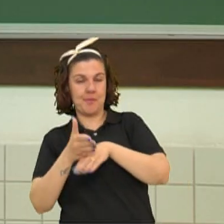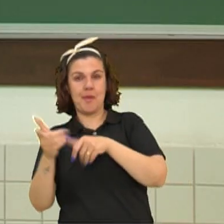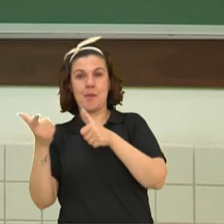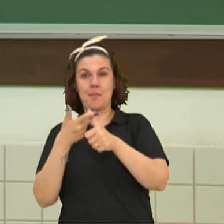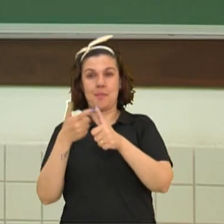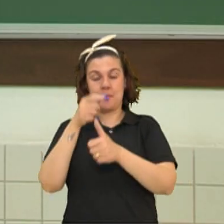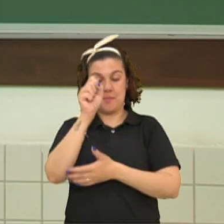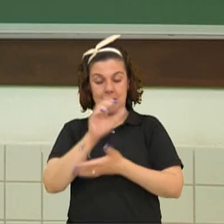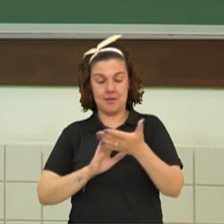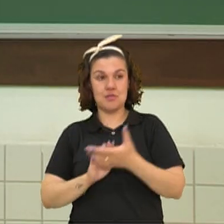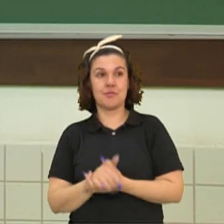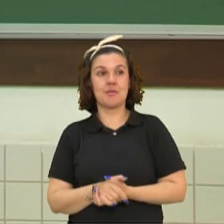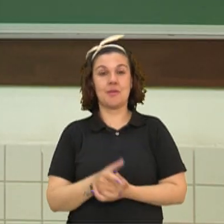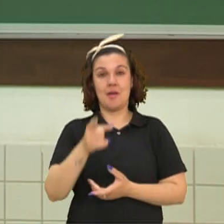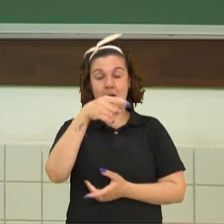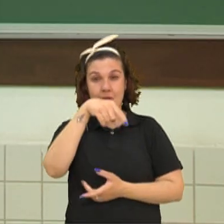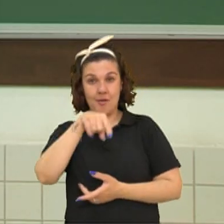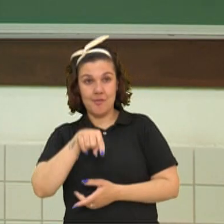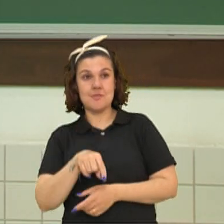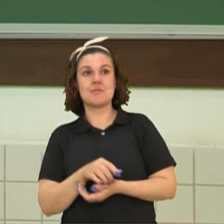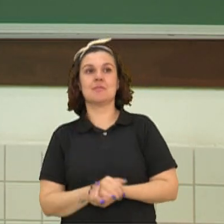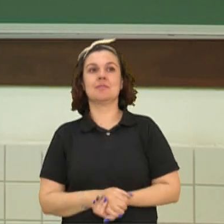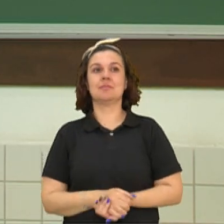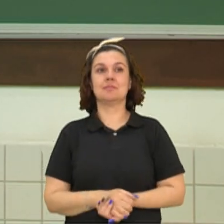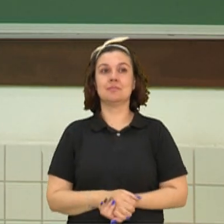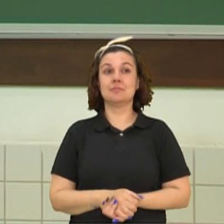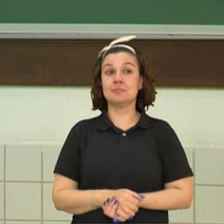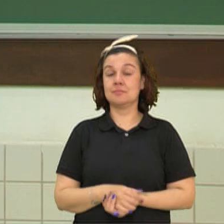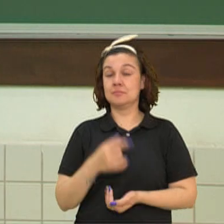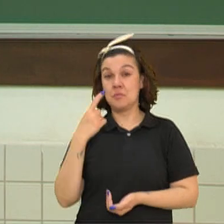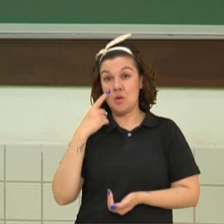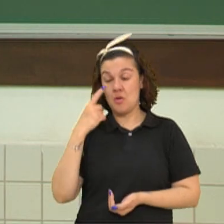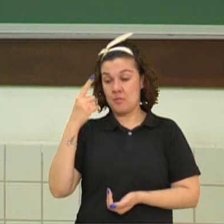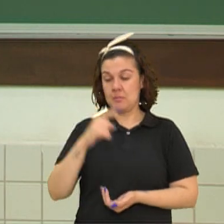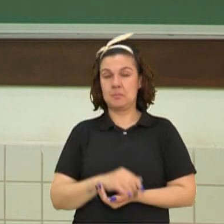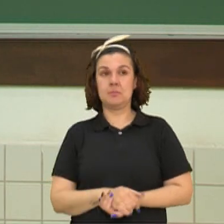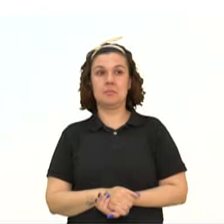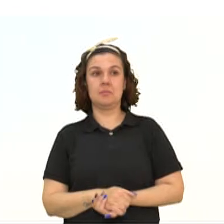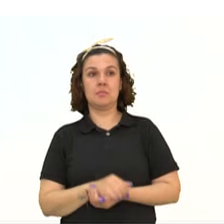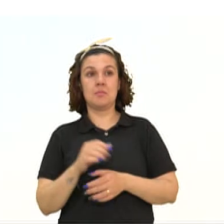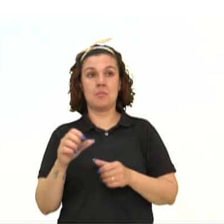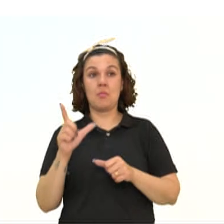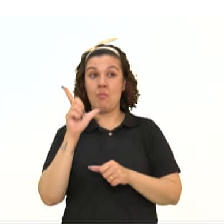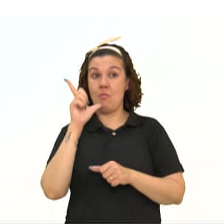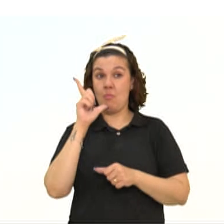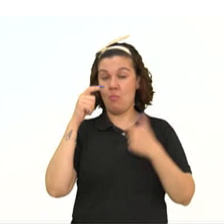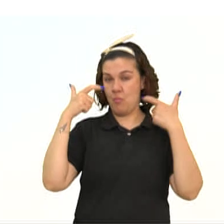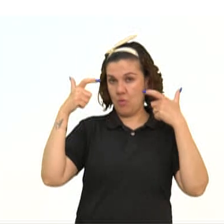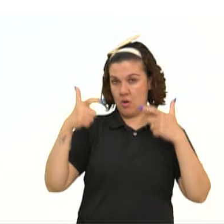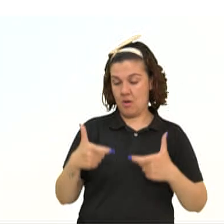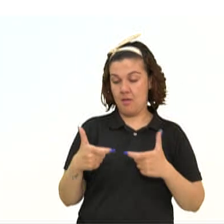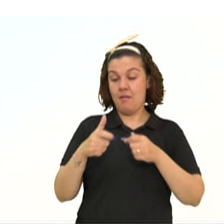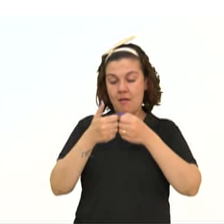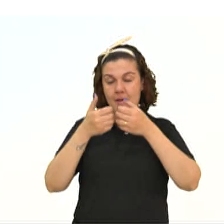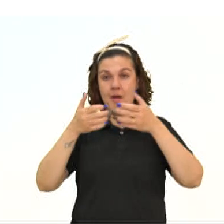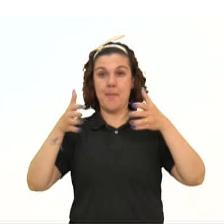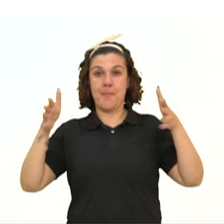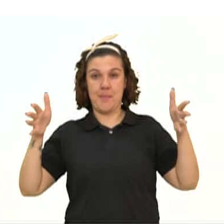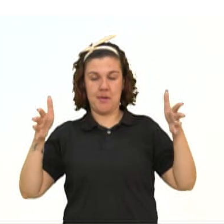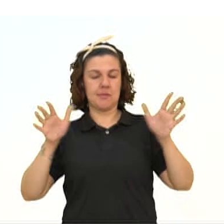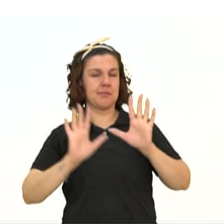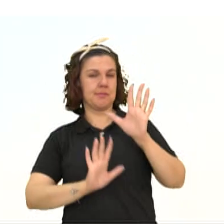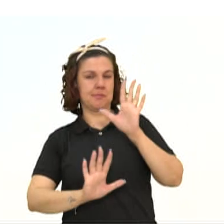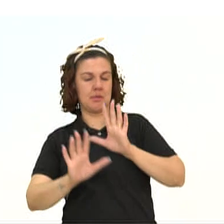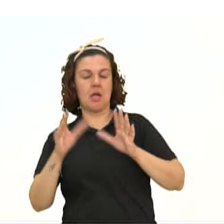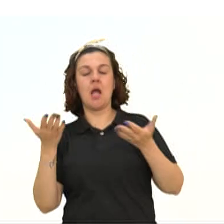primeira atividade. Agora é a chance de vocês. Então, atividade 1. Ao se sair molhado em um local aberto, mesmo